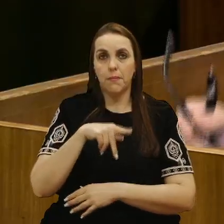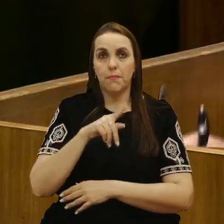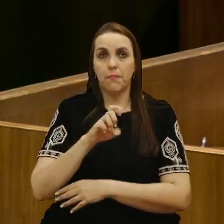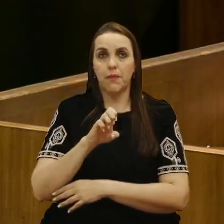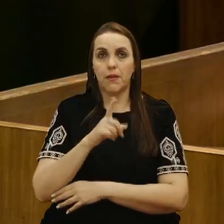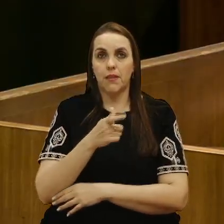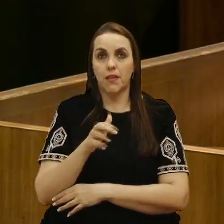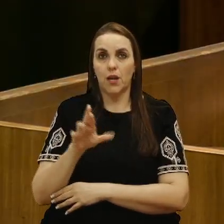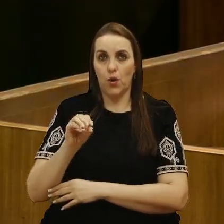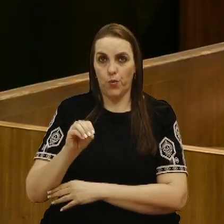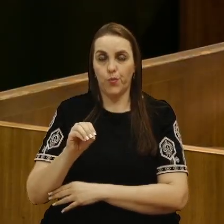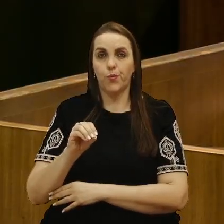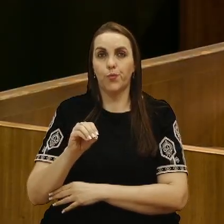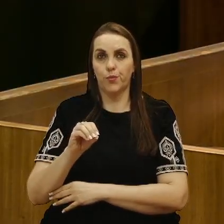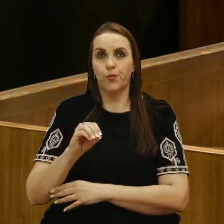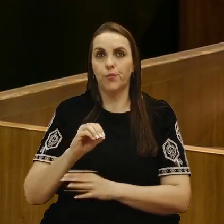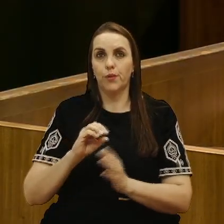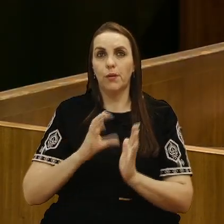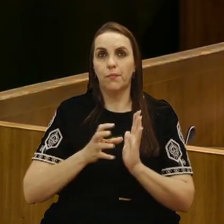três